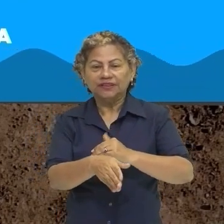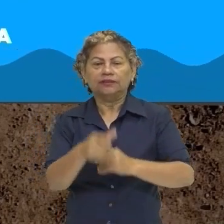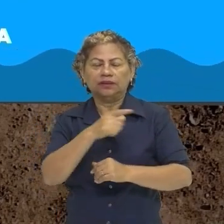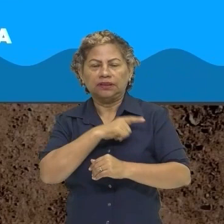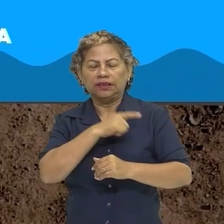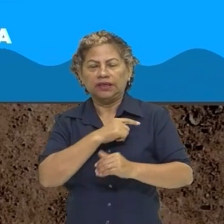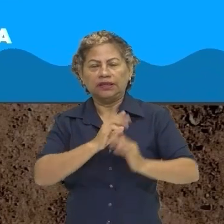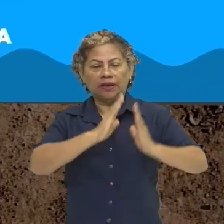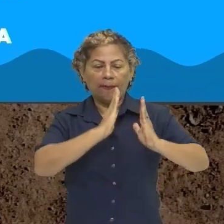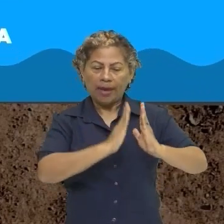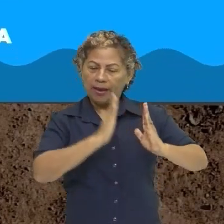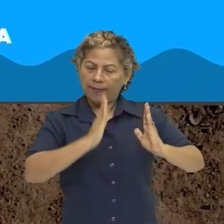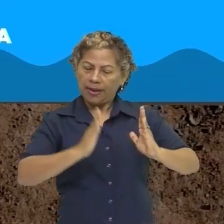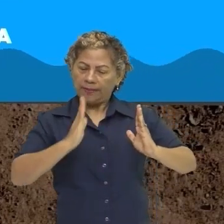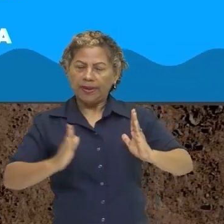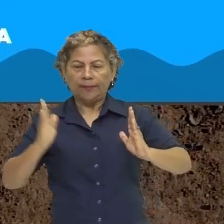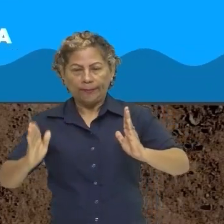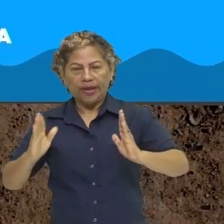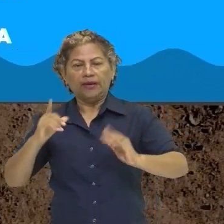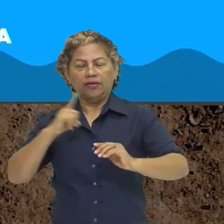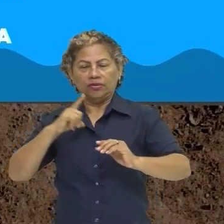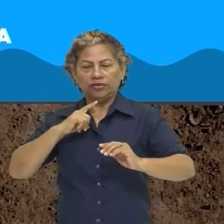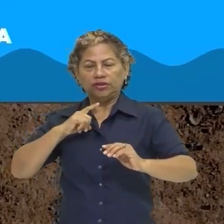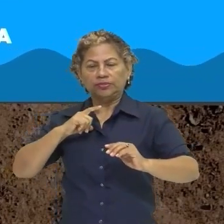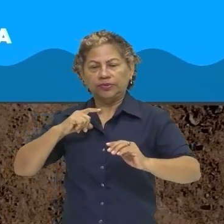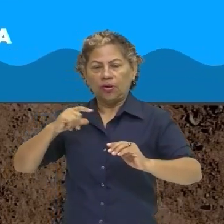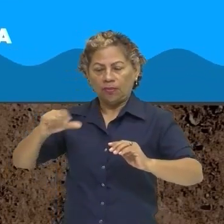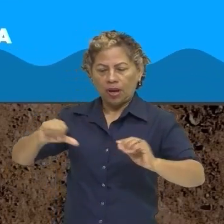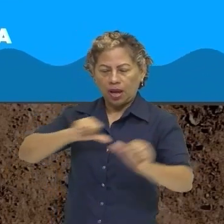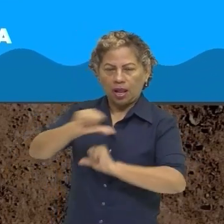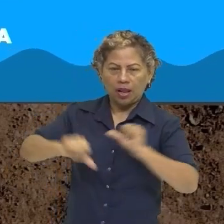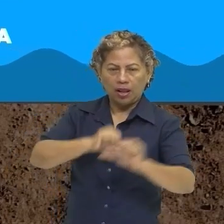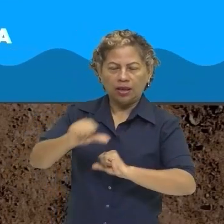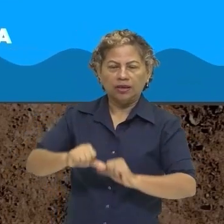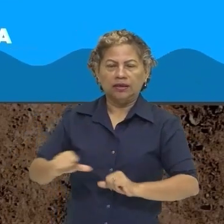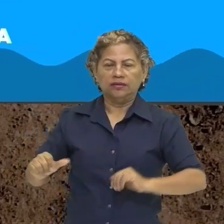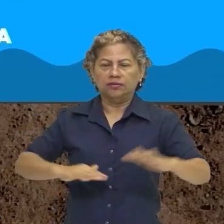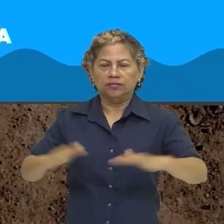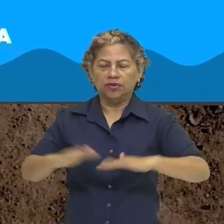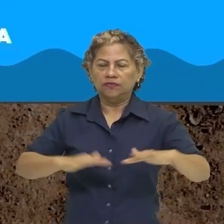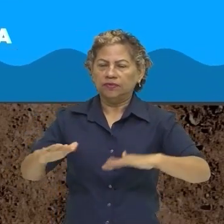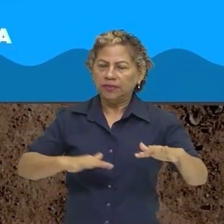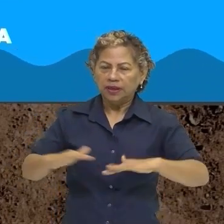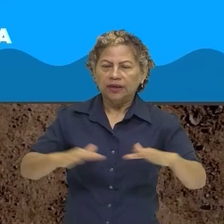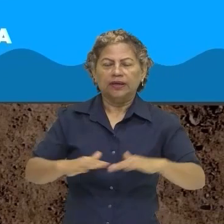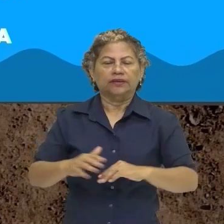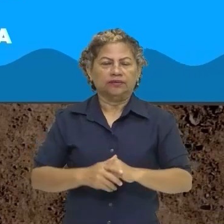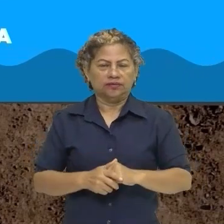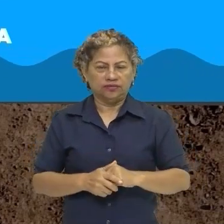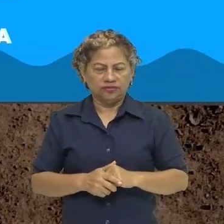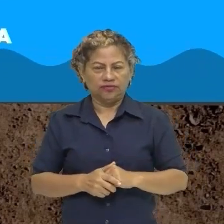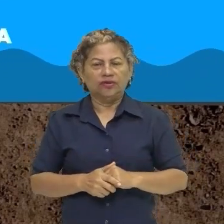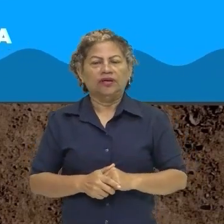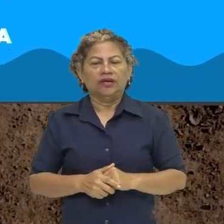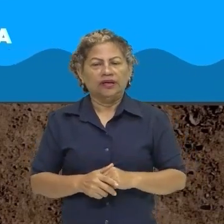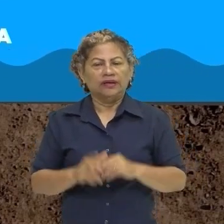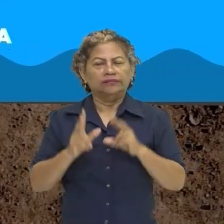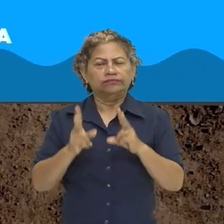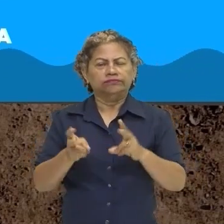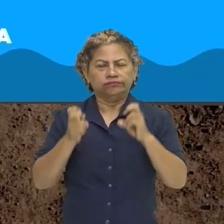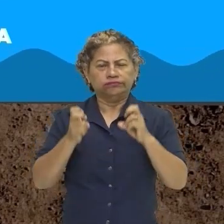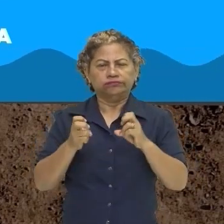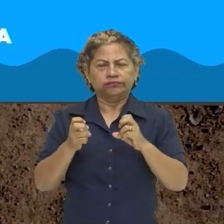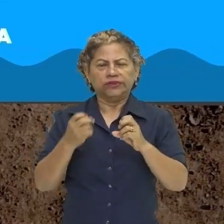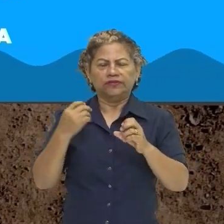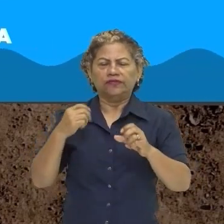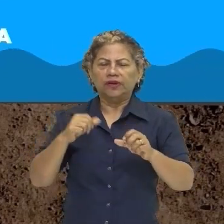pela tubulação fazendo girar uma turbina e seu movimento de rotação é transmitido a um